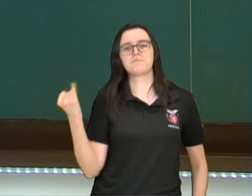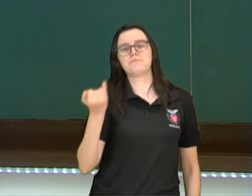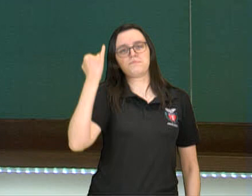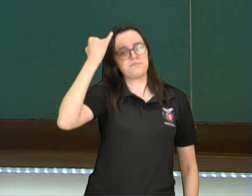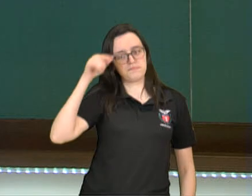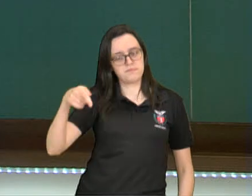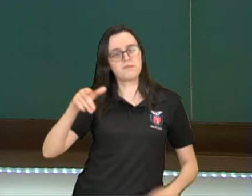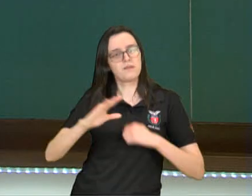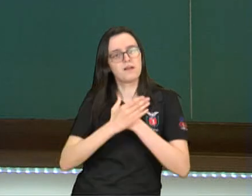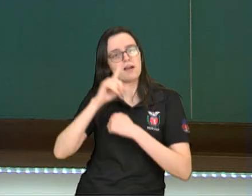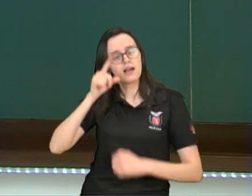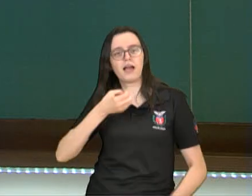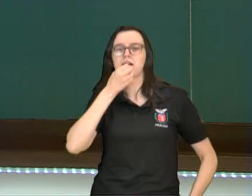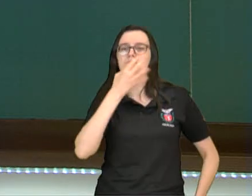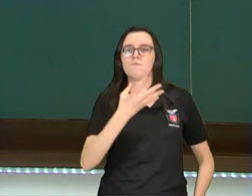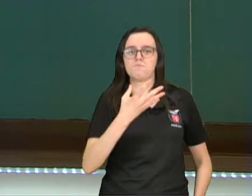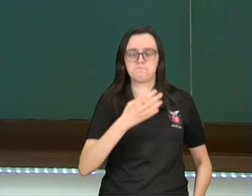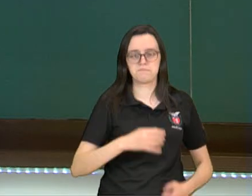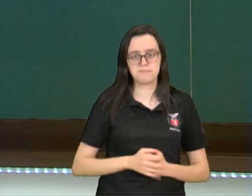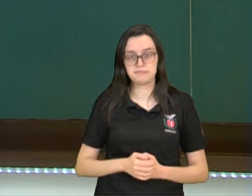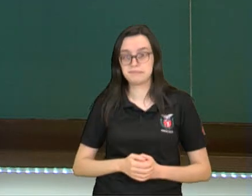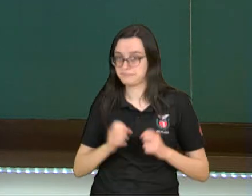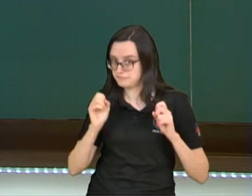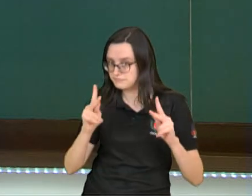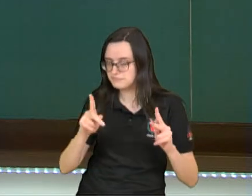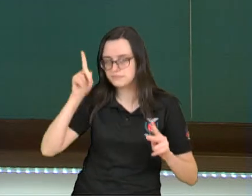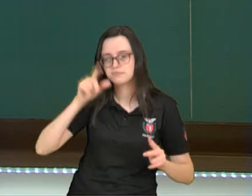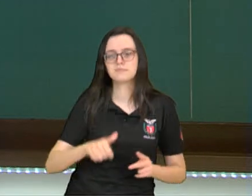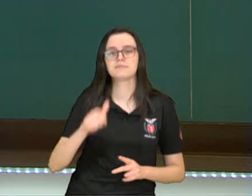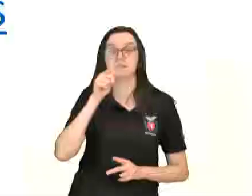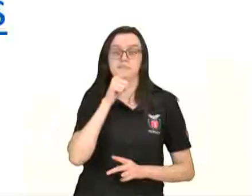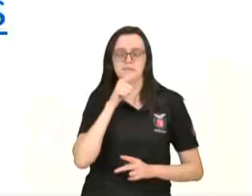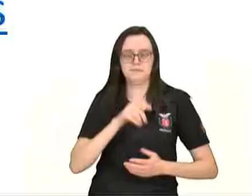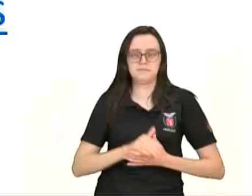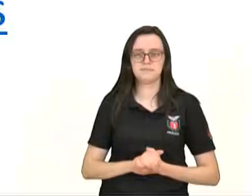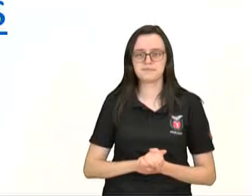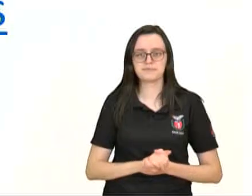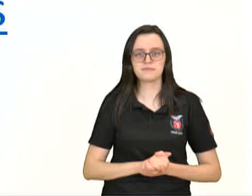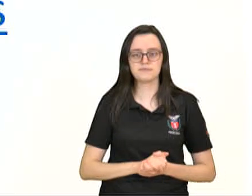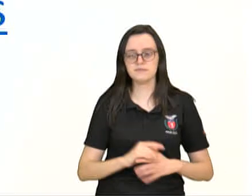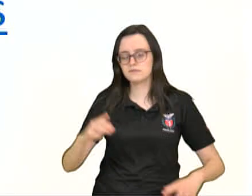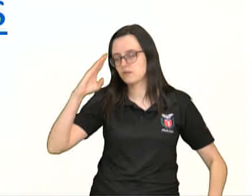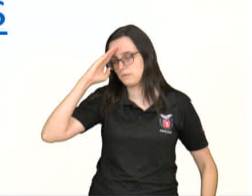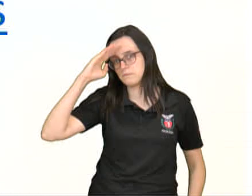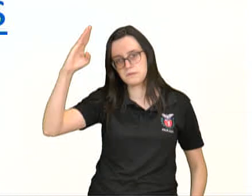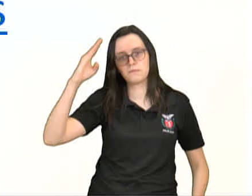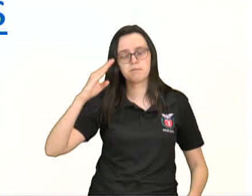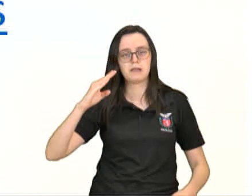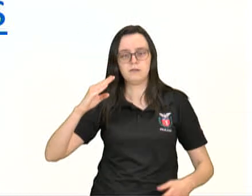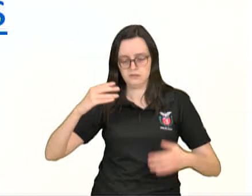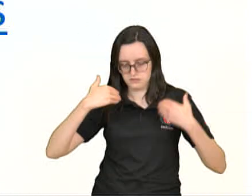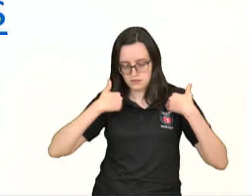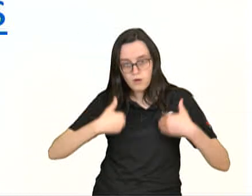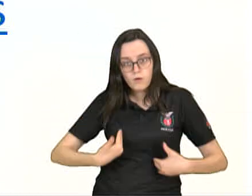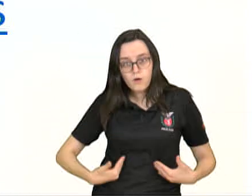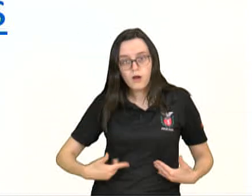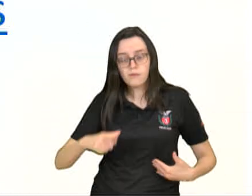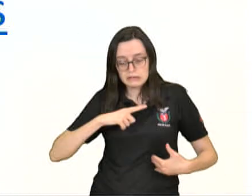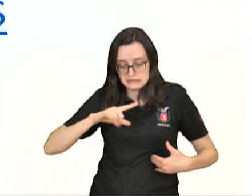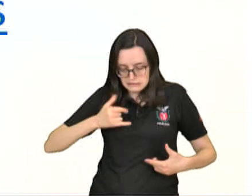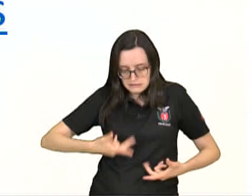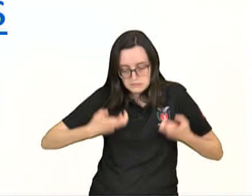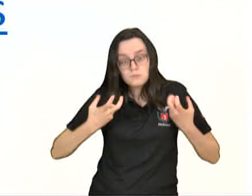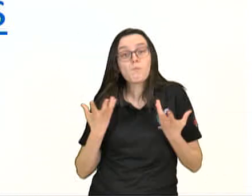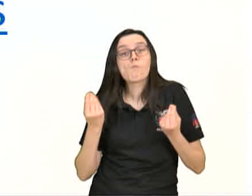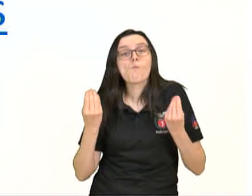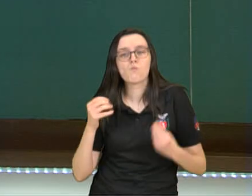essencial, que é bom para o dia, tá bom? Ingestão diária. Um dos principais órgãos afetados pelo excesso